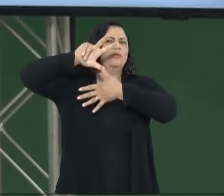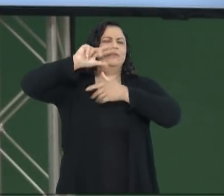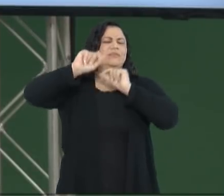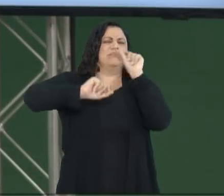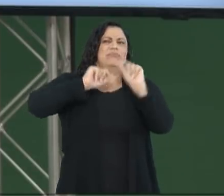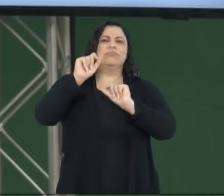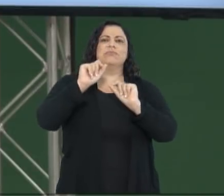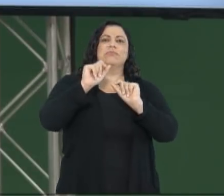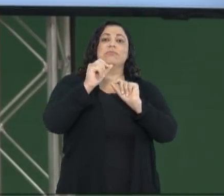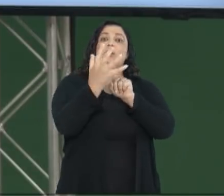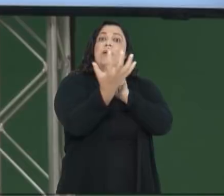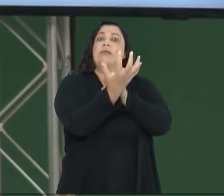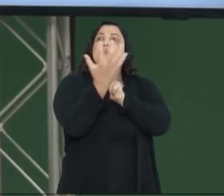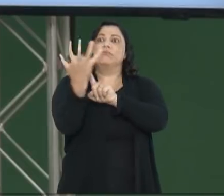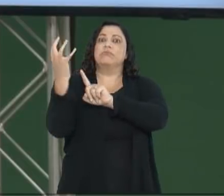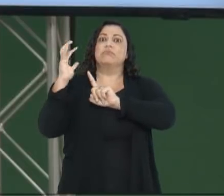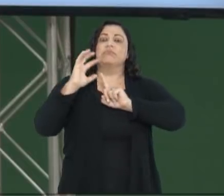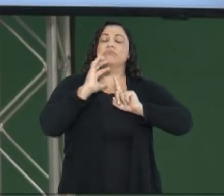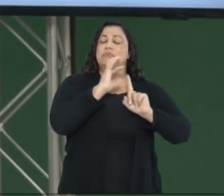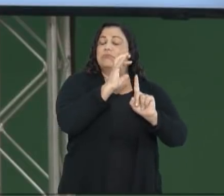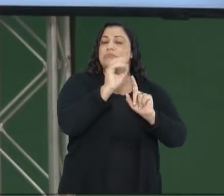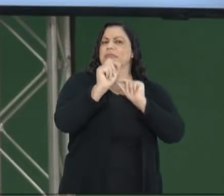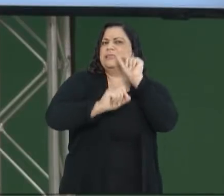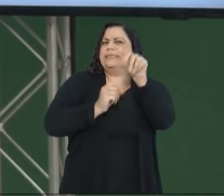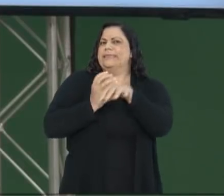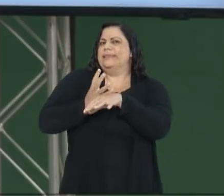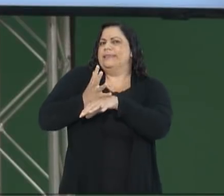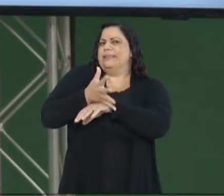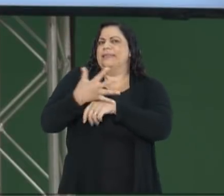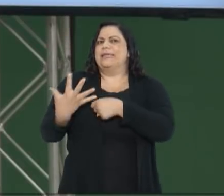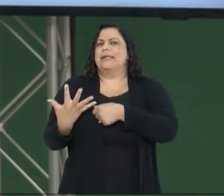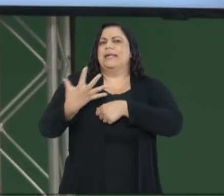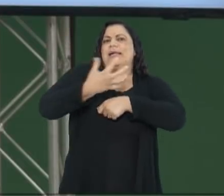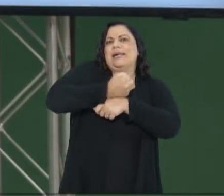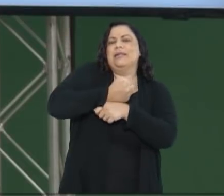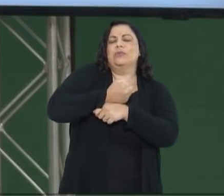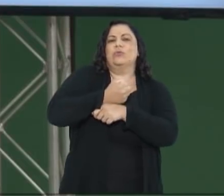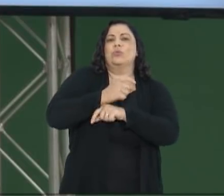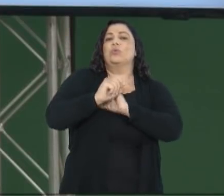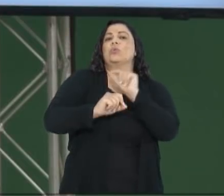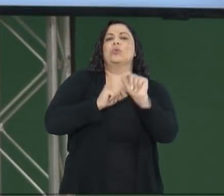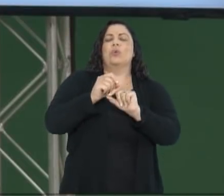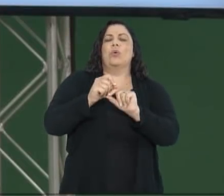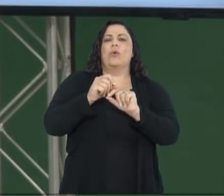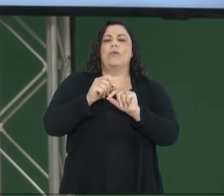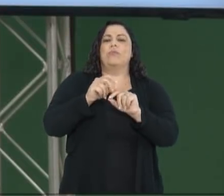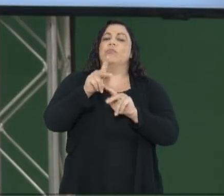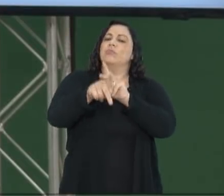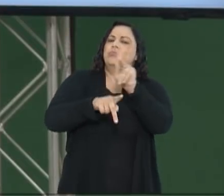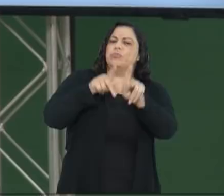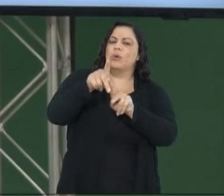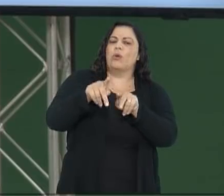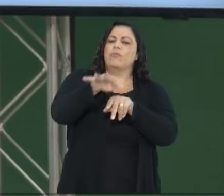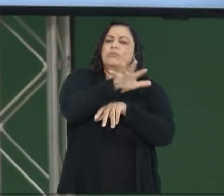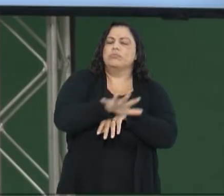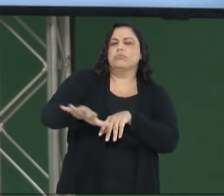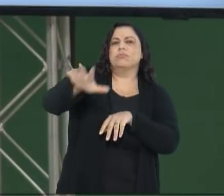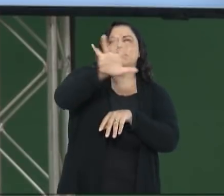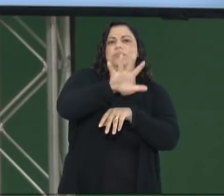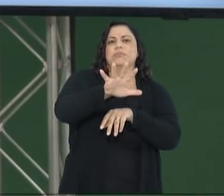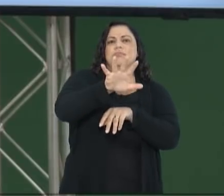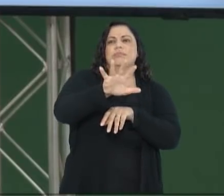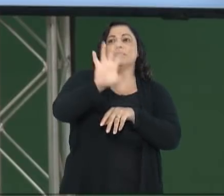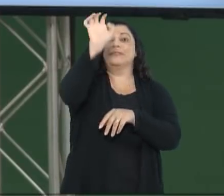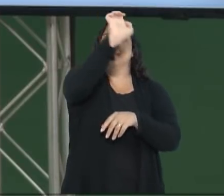nós, porque quem colonizou boa parte da América foram povos destas áreas aqui que nós falamos da Europa.